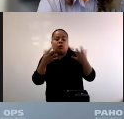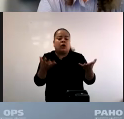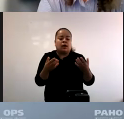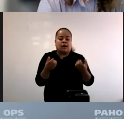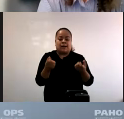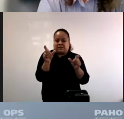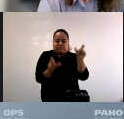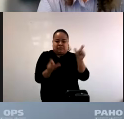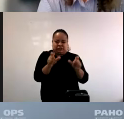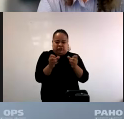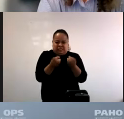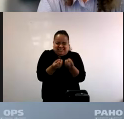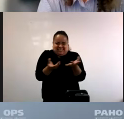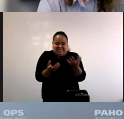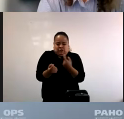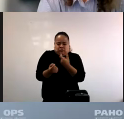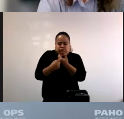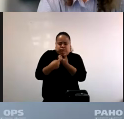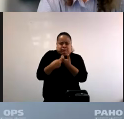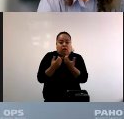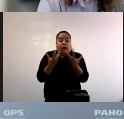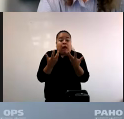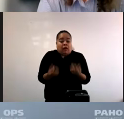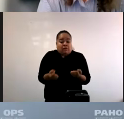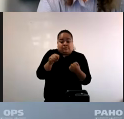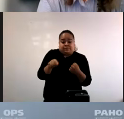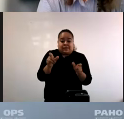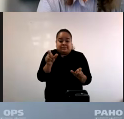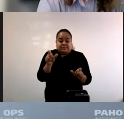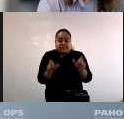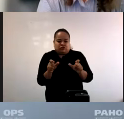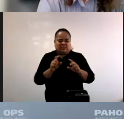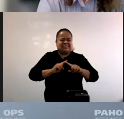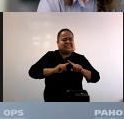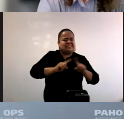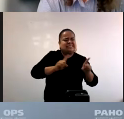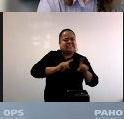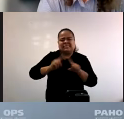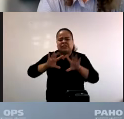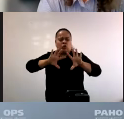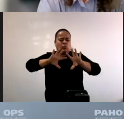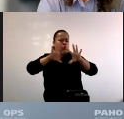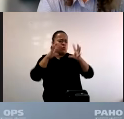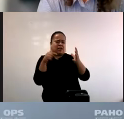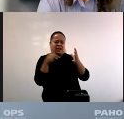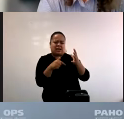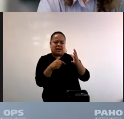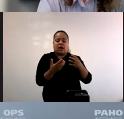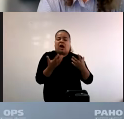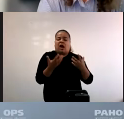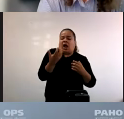importante. Cumprimentamos os nossos colegas que nos acompanham de diversos lugares do mundo. Temos